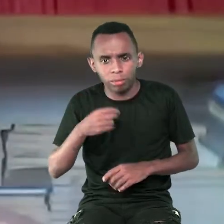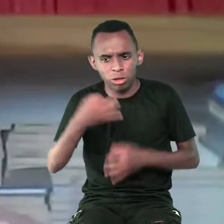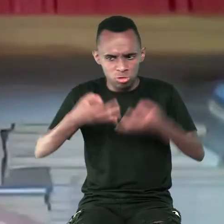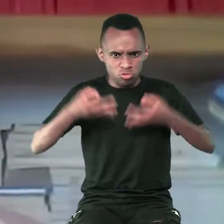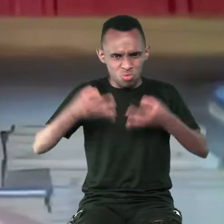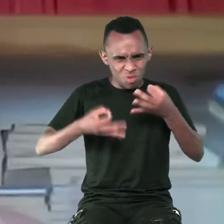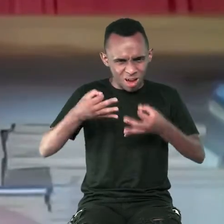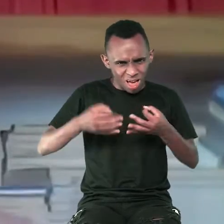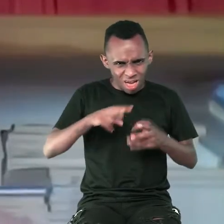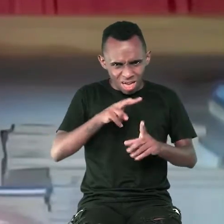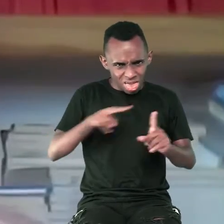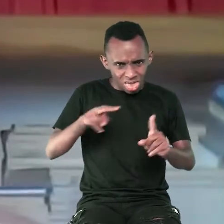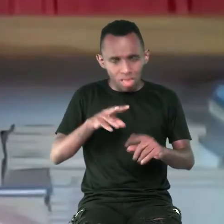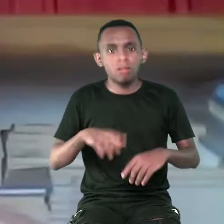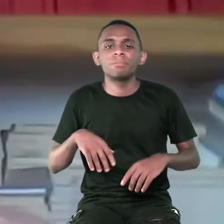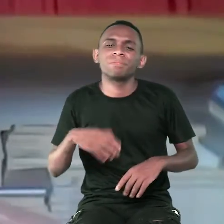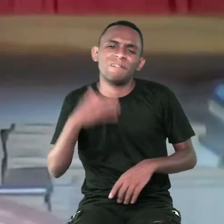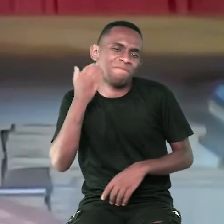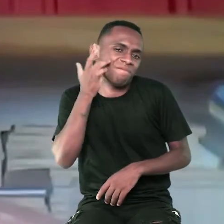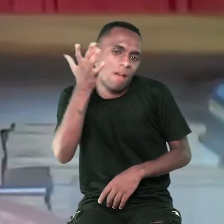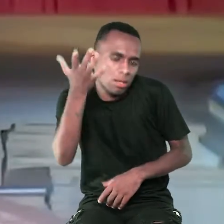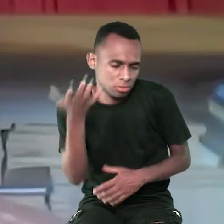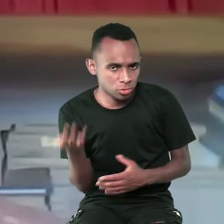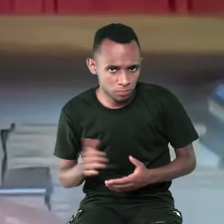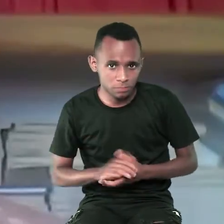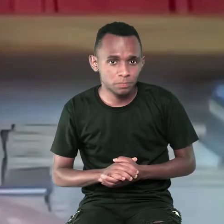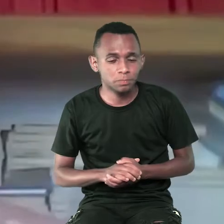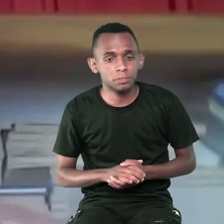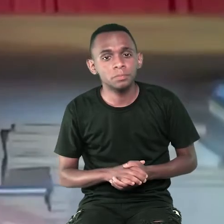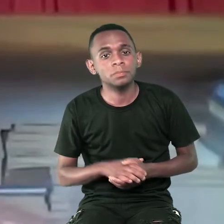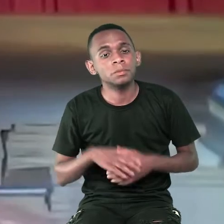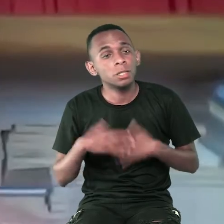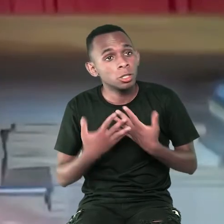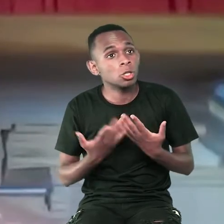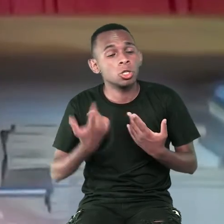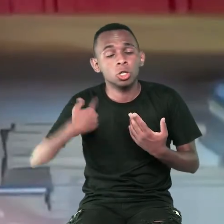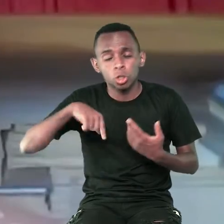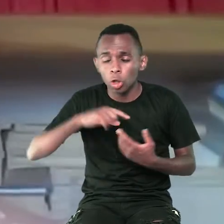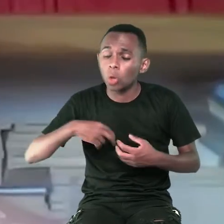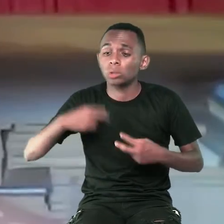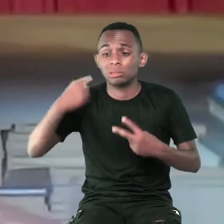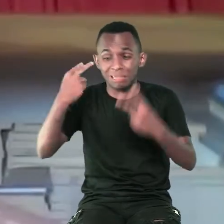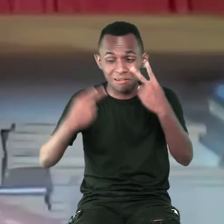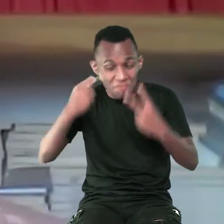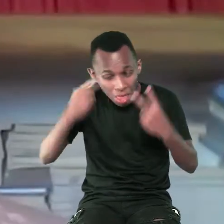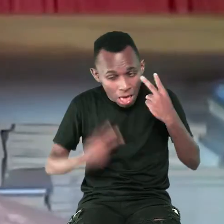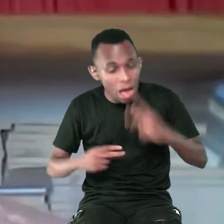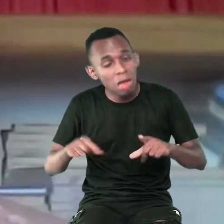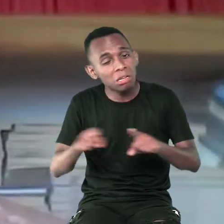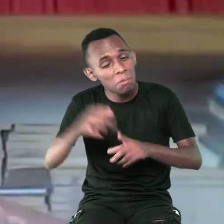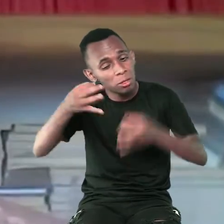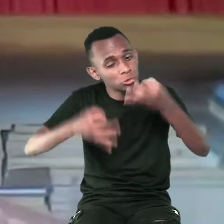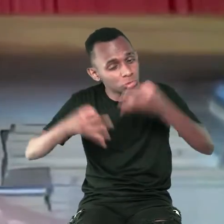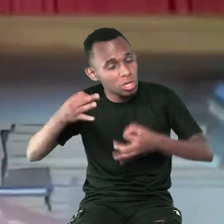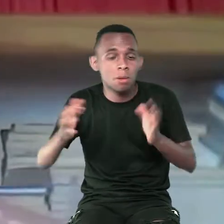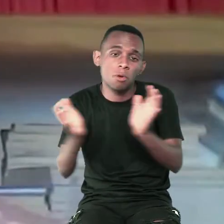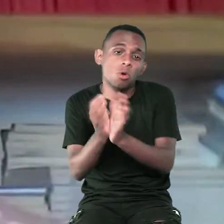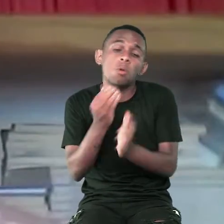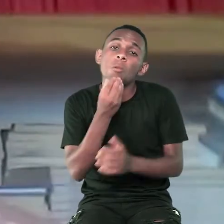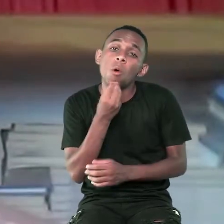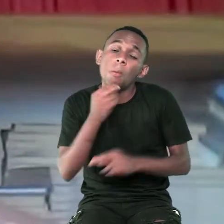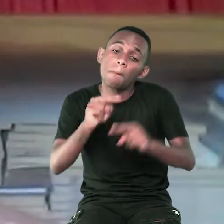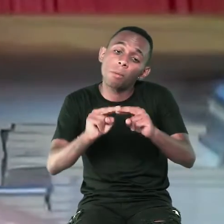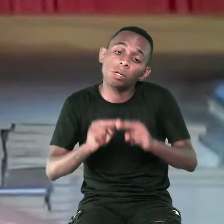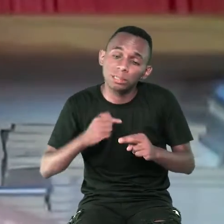muito fácil, né? E nós julgamos muito. Então, assim, nós já somos muito julgadas pelos homens. Por isso, eu acho